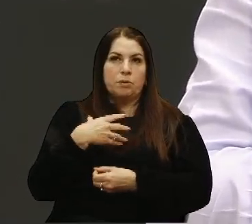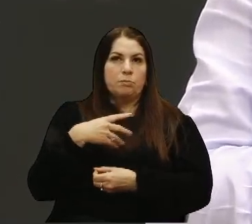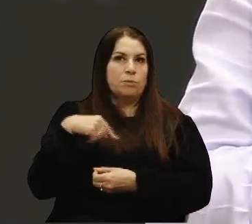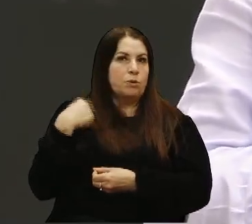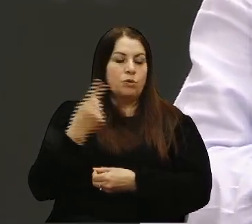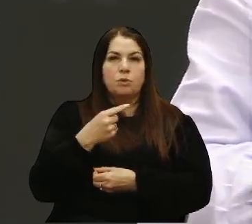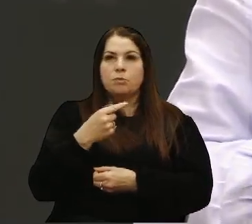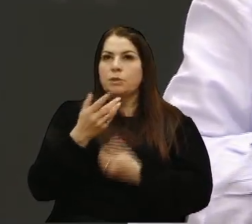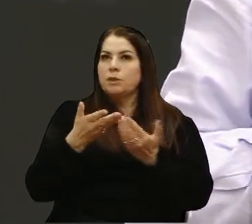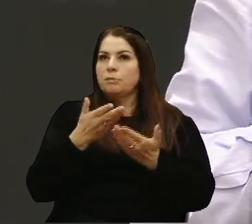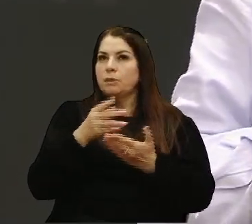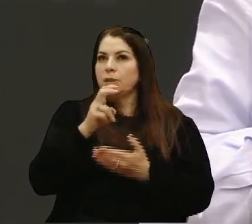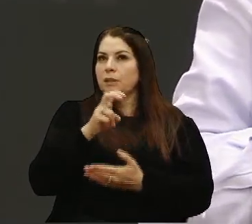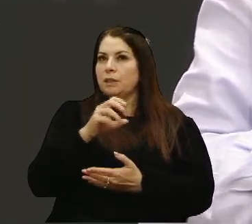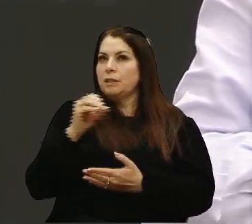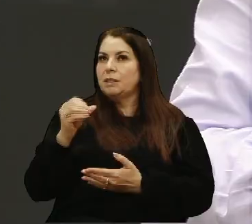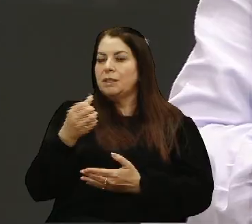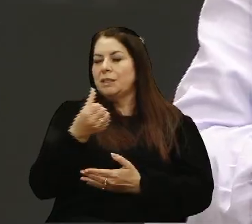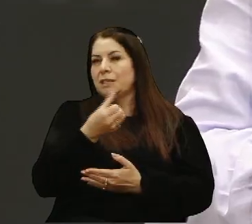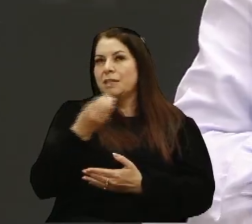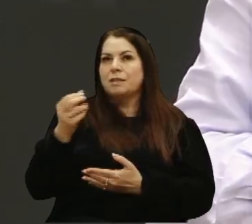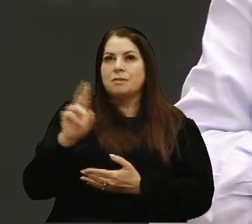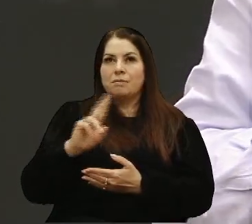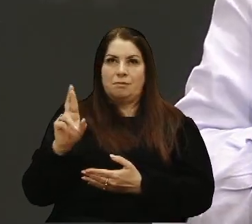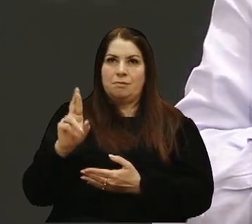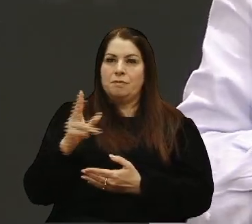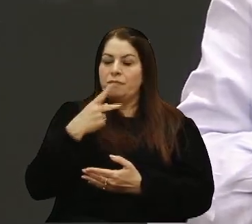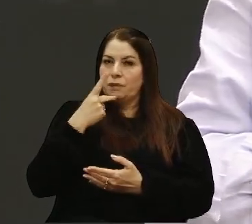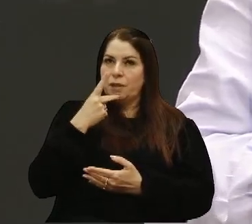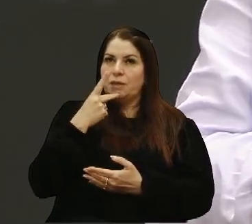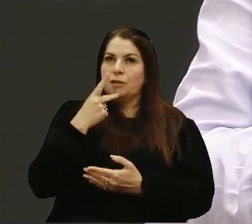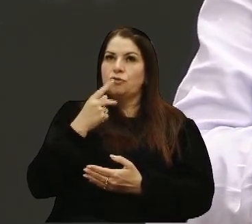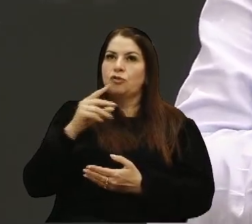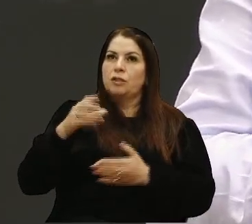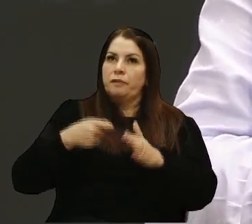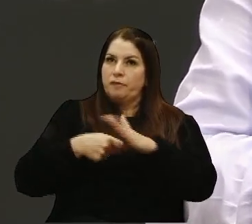não tratamos de 500, 600 reais, nós estamos tratando de um